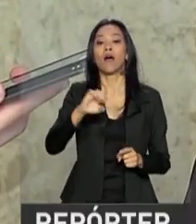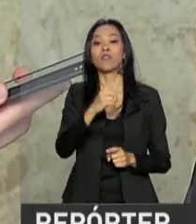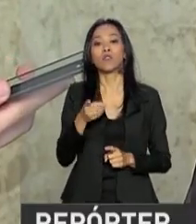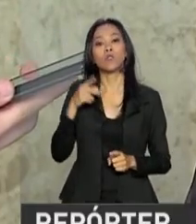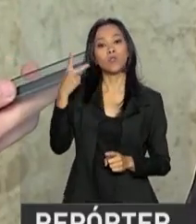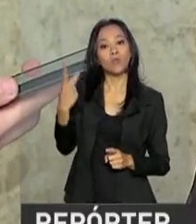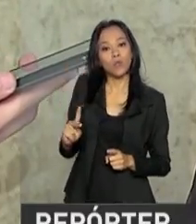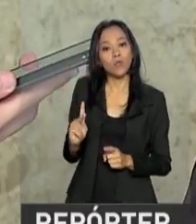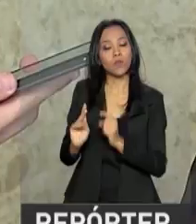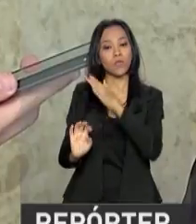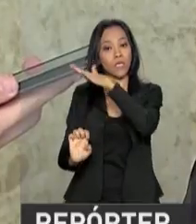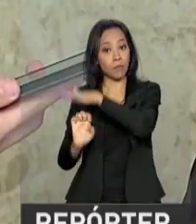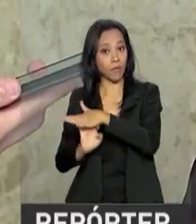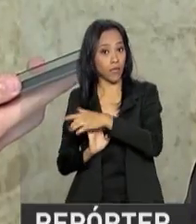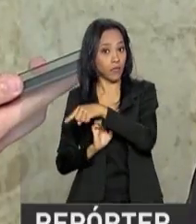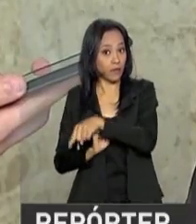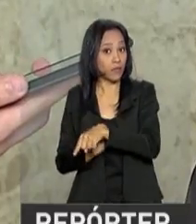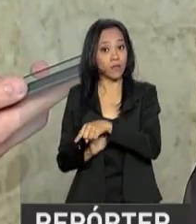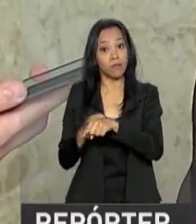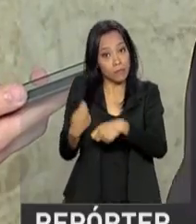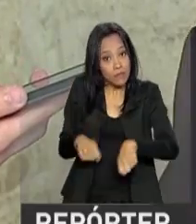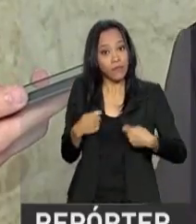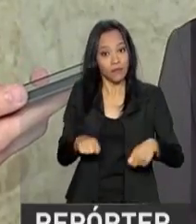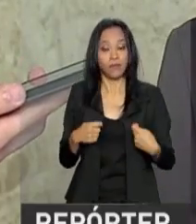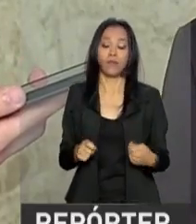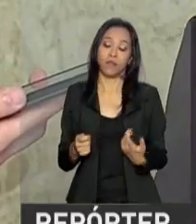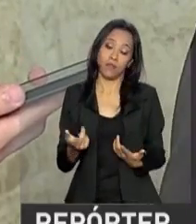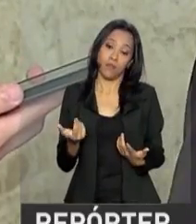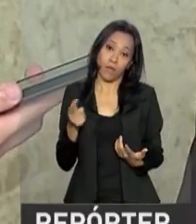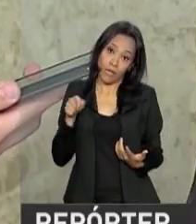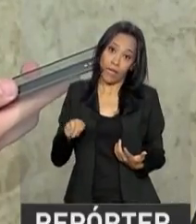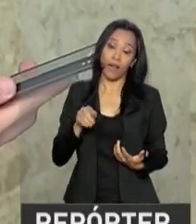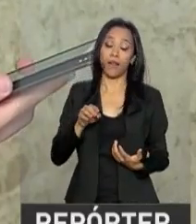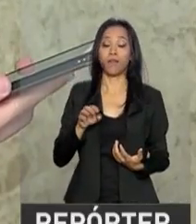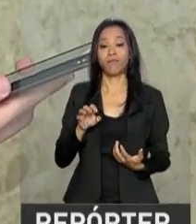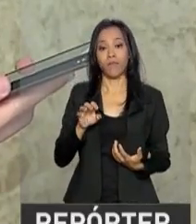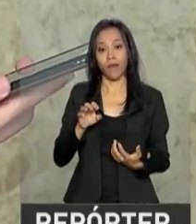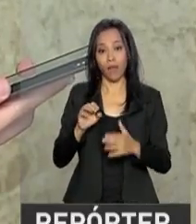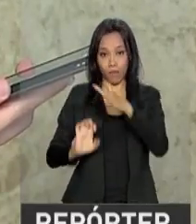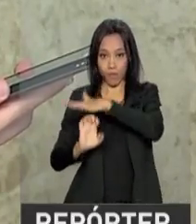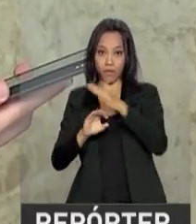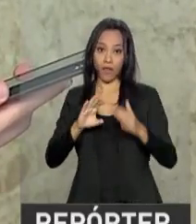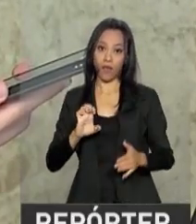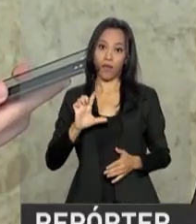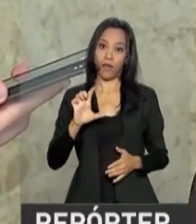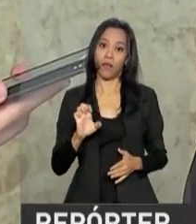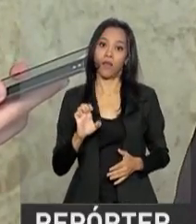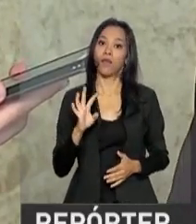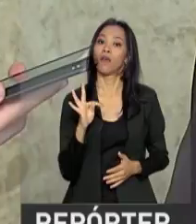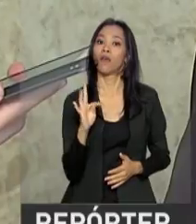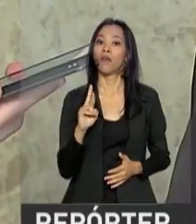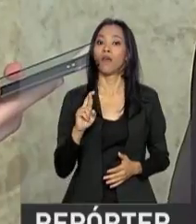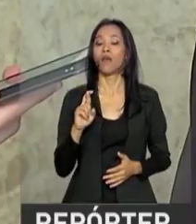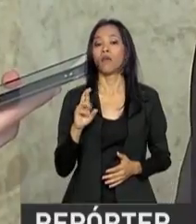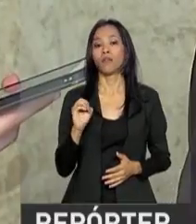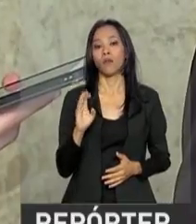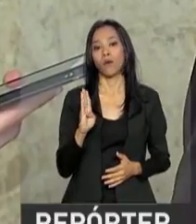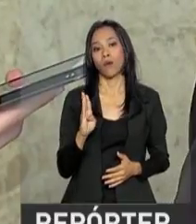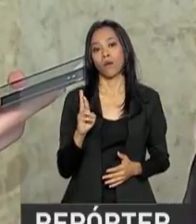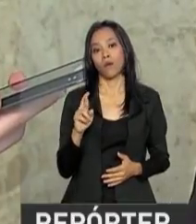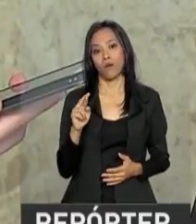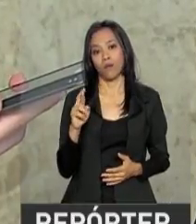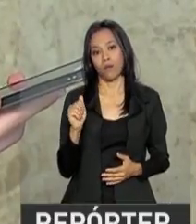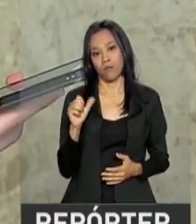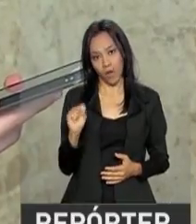esta capitalização é imprescindível para que a Eletrobras cumpra com as suas funções